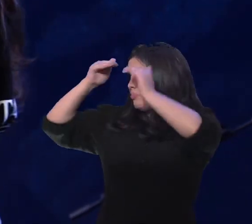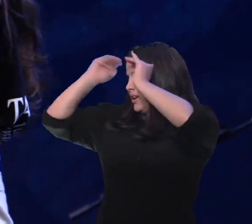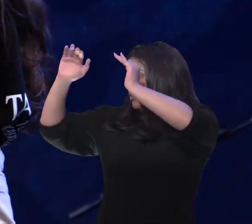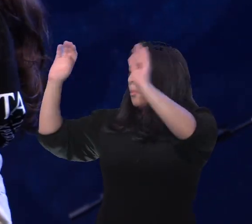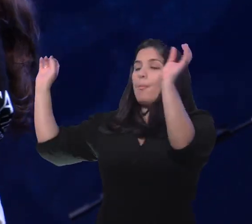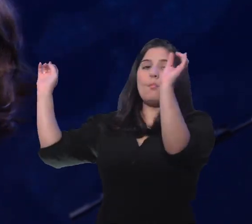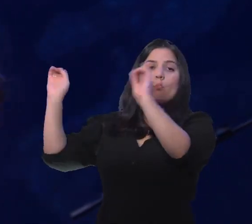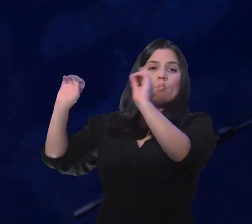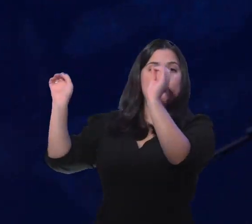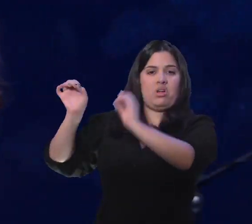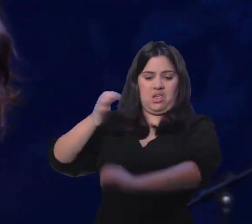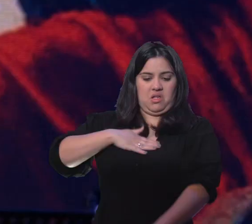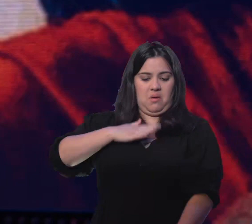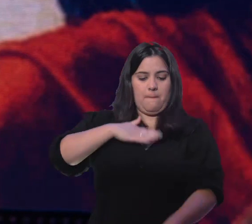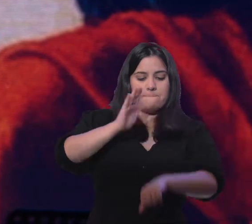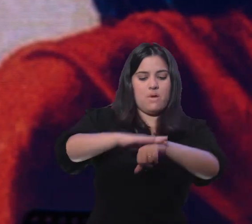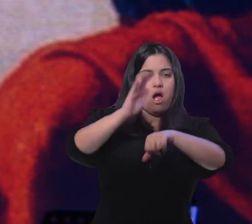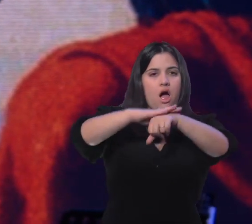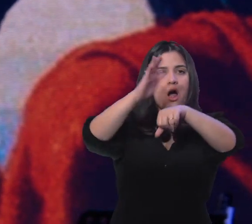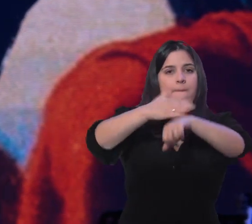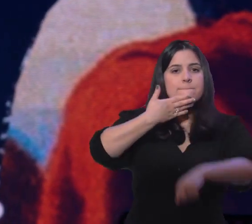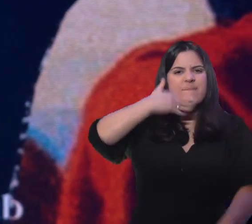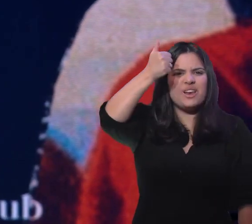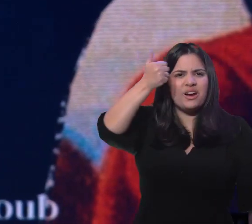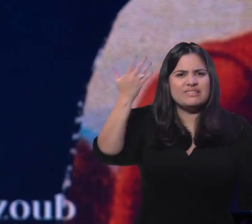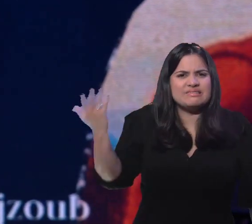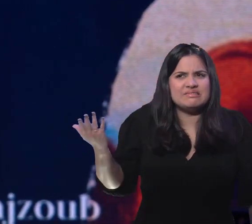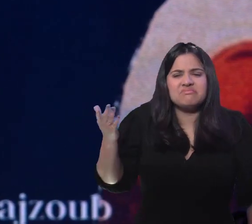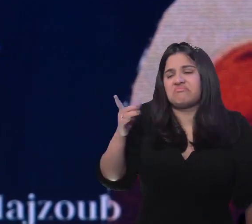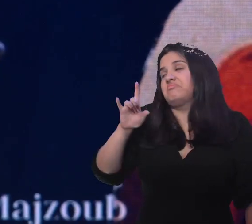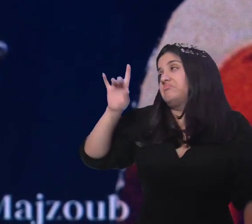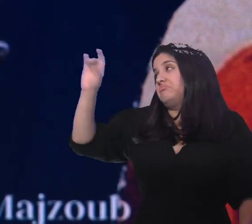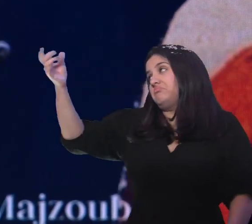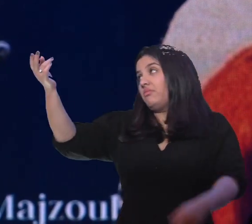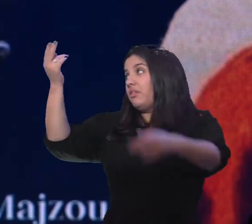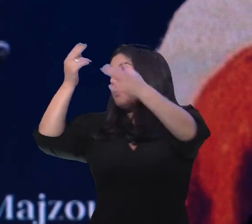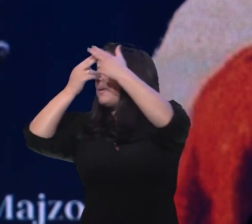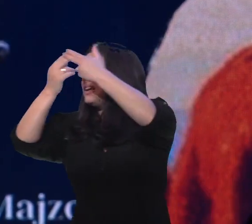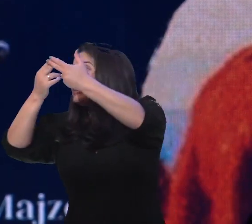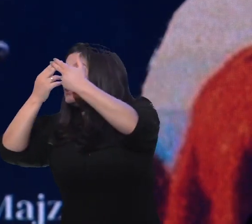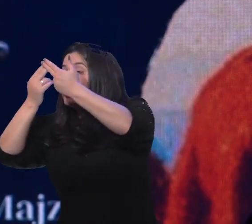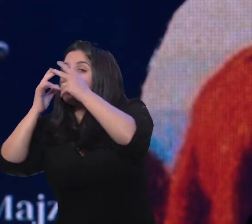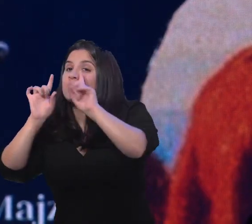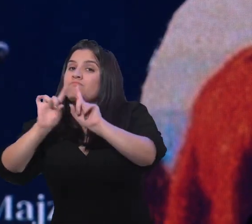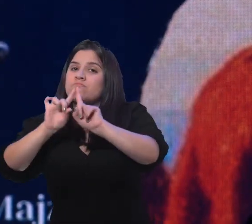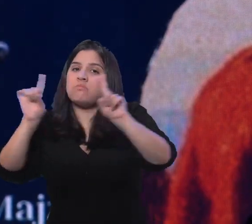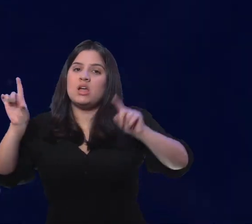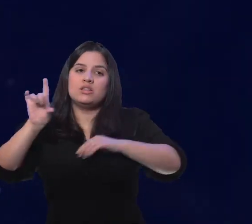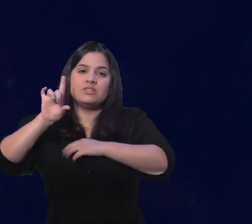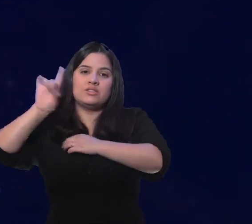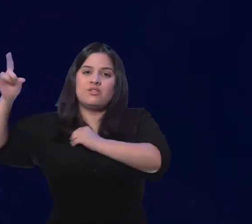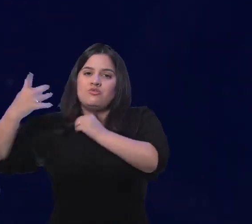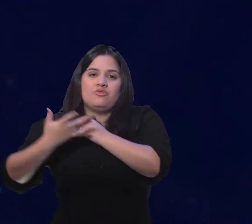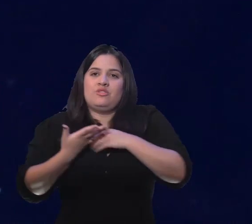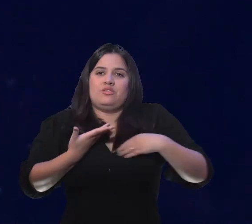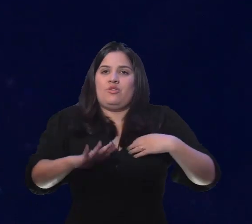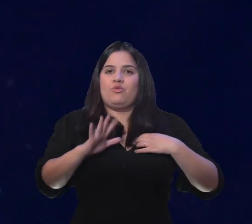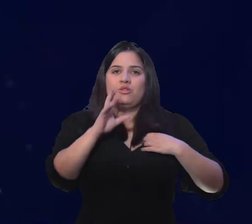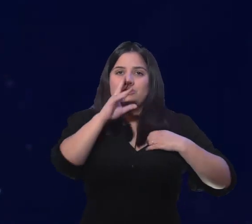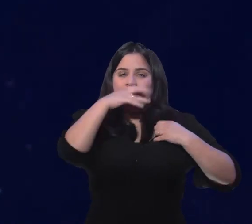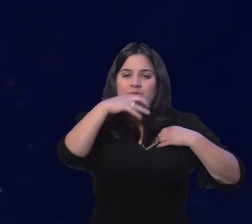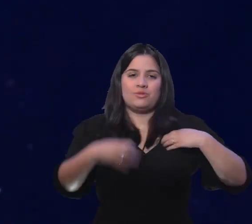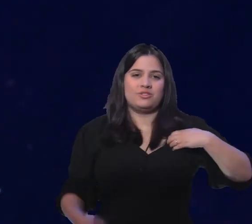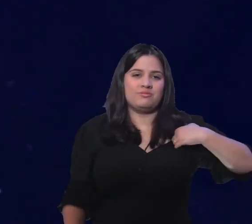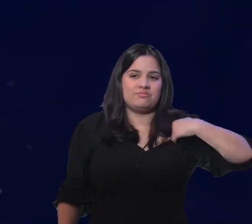melhor. E Deus é paciente, só que Ele não tolera rebelião aberta do seu